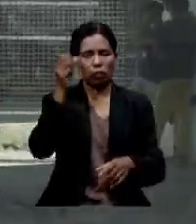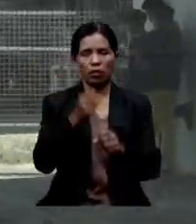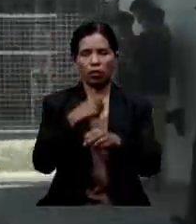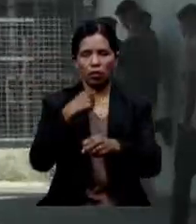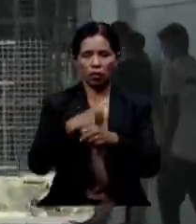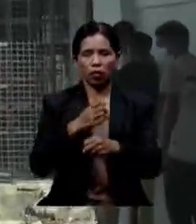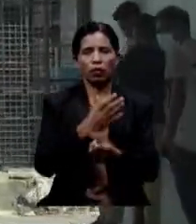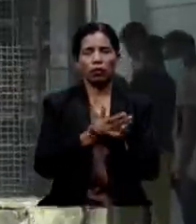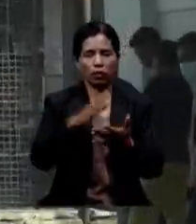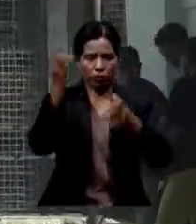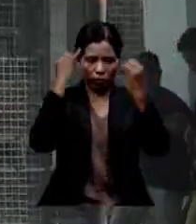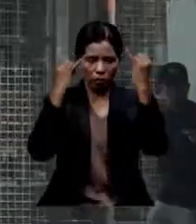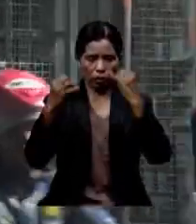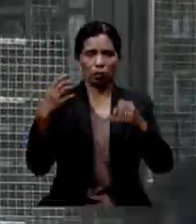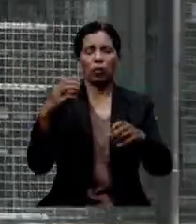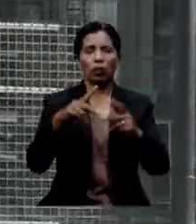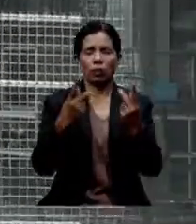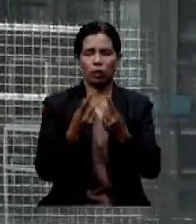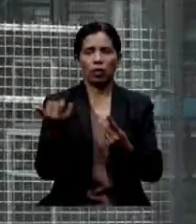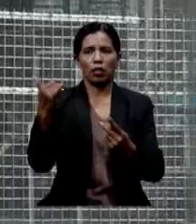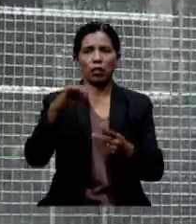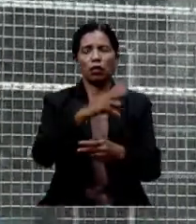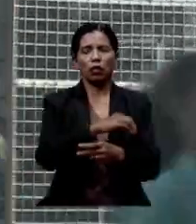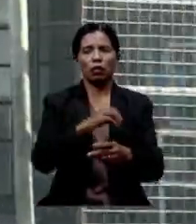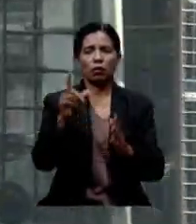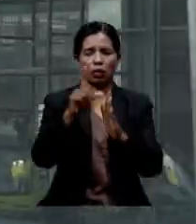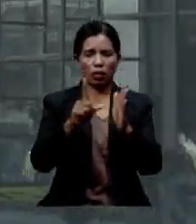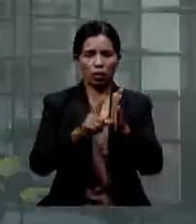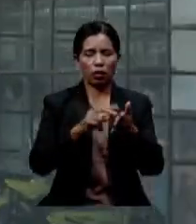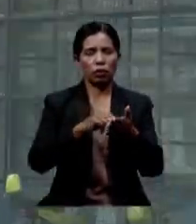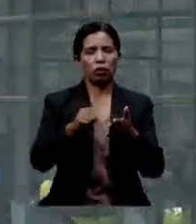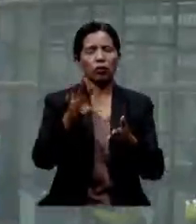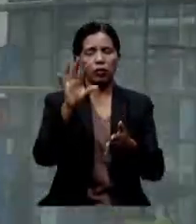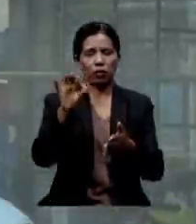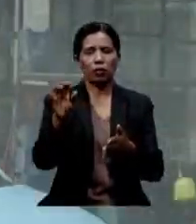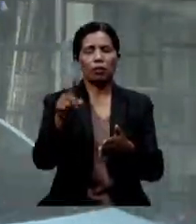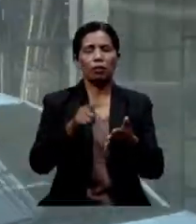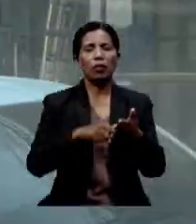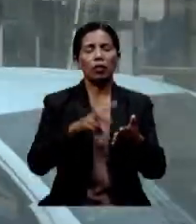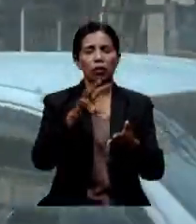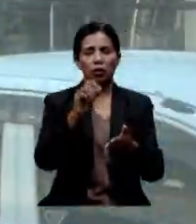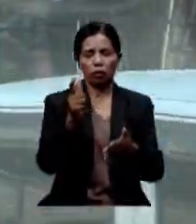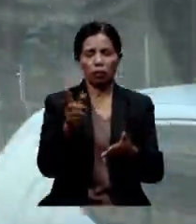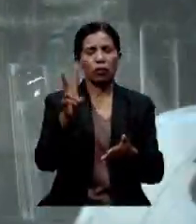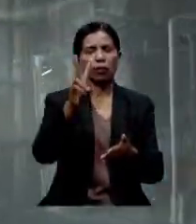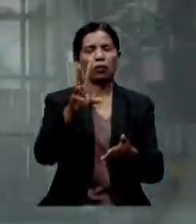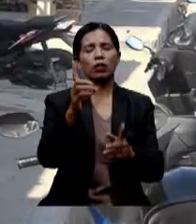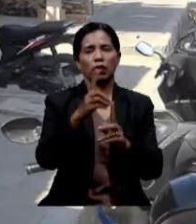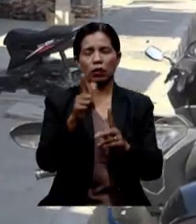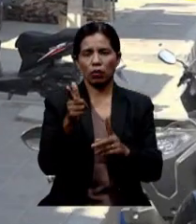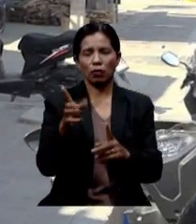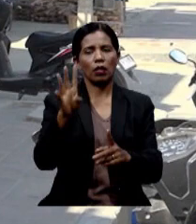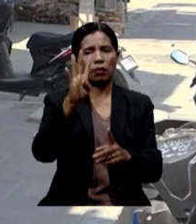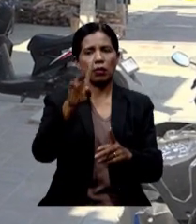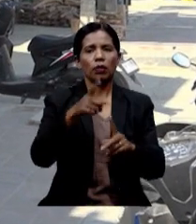halo socialização ba empresa Sira, con aba decreto lei número Sia, bara rehurua ronulu resin rua, loron ronulu resin